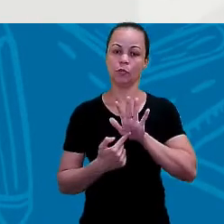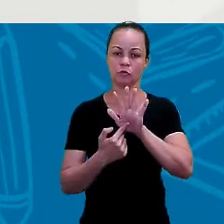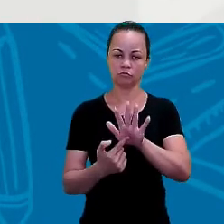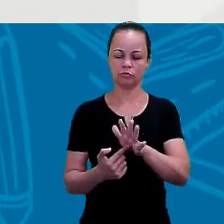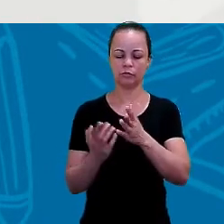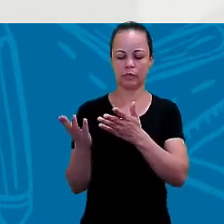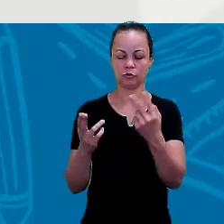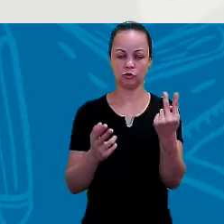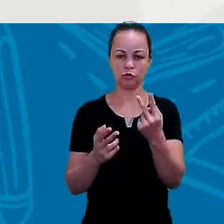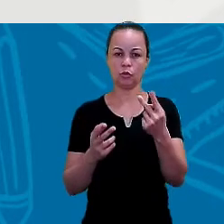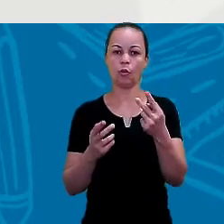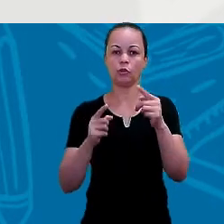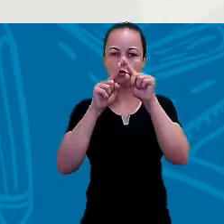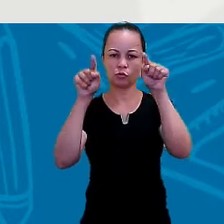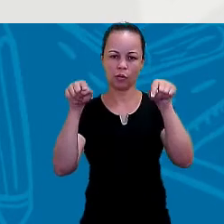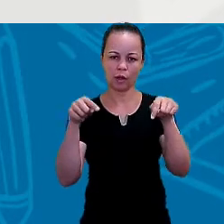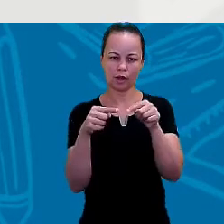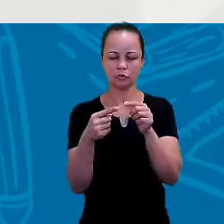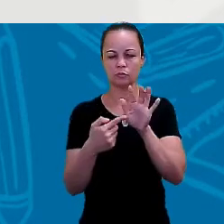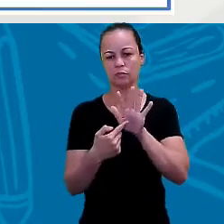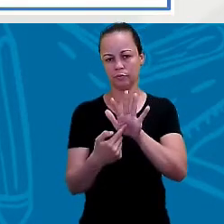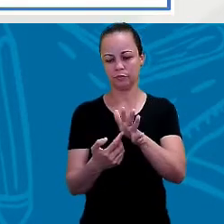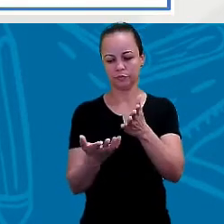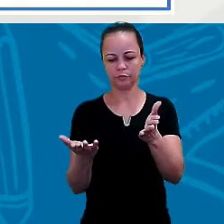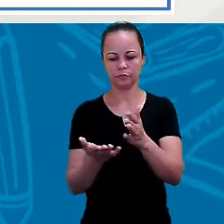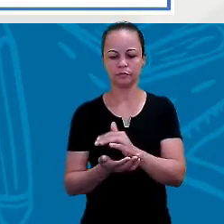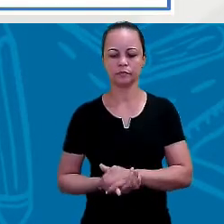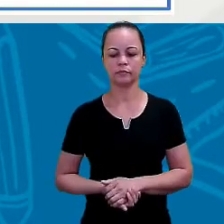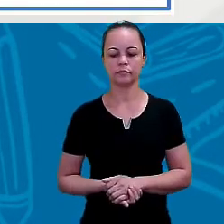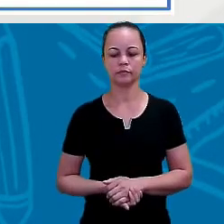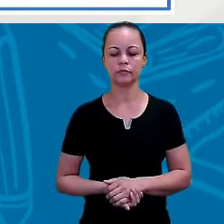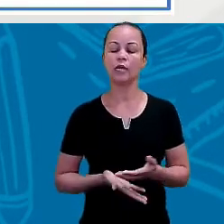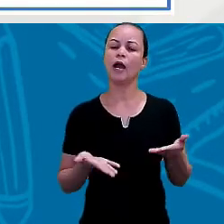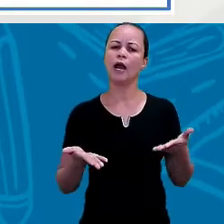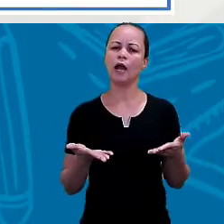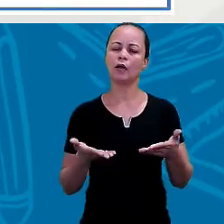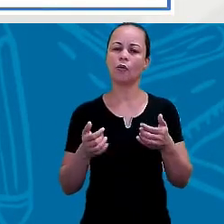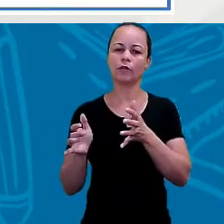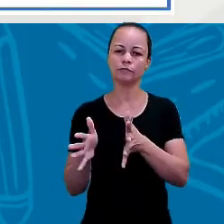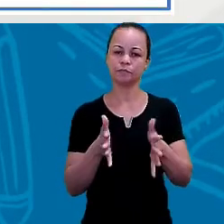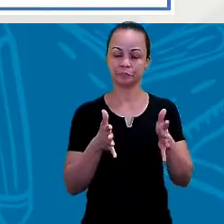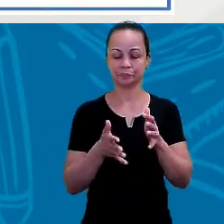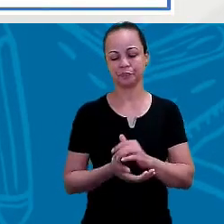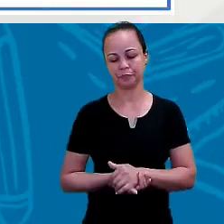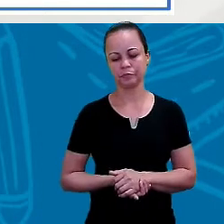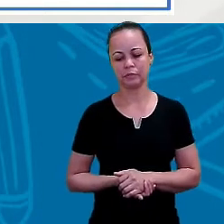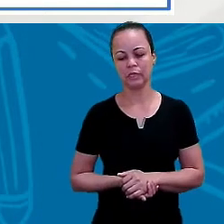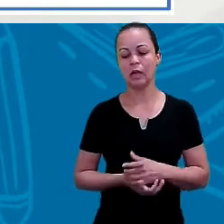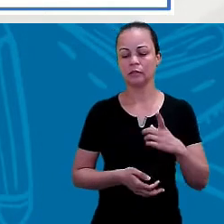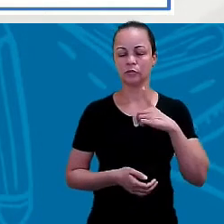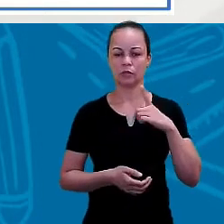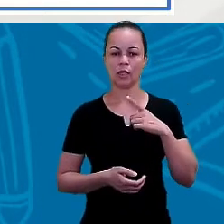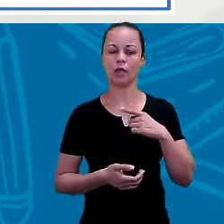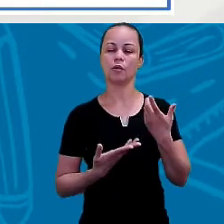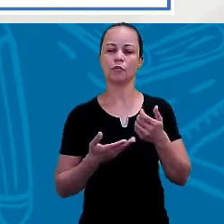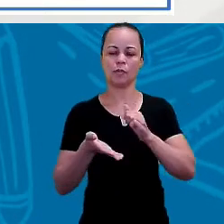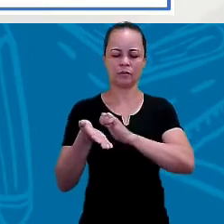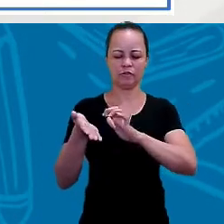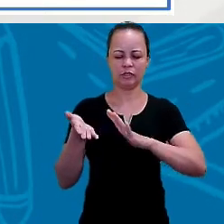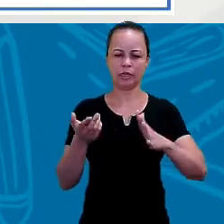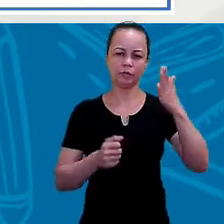esses dois quadros que eu já mostrei para vocês. E agora a gente segue. Então, aqui a gente vai ter atividades para